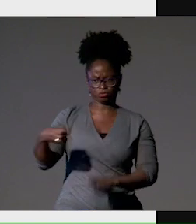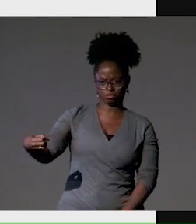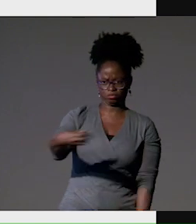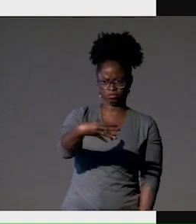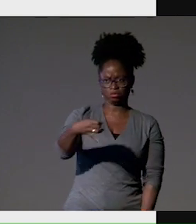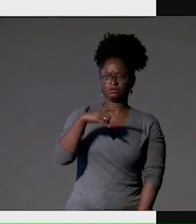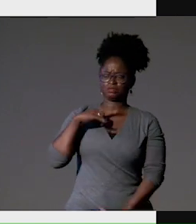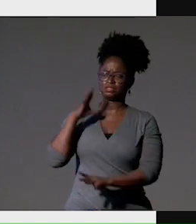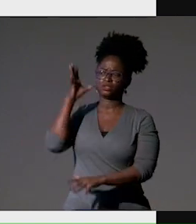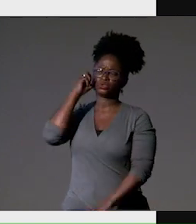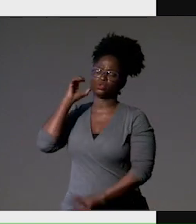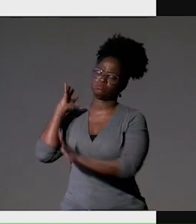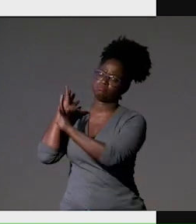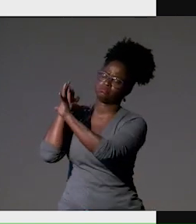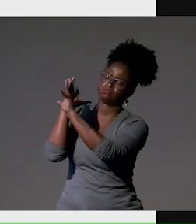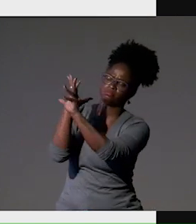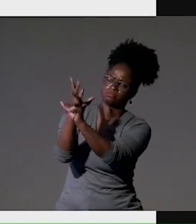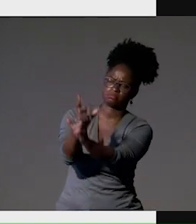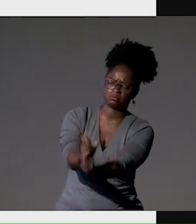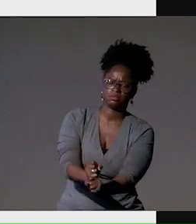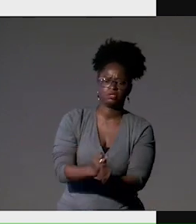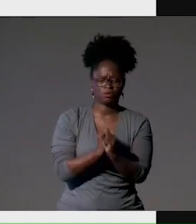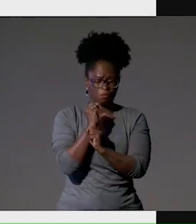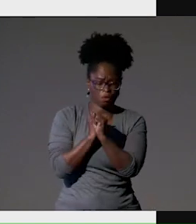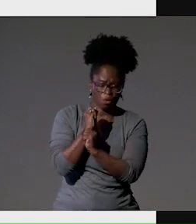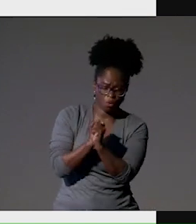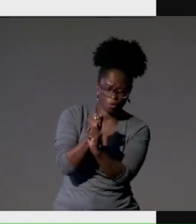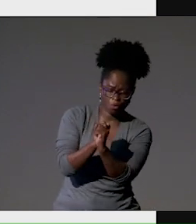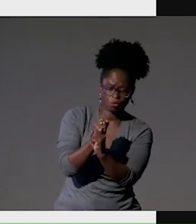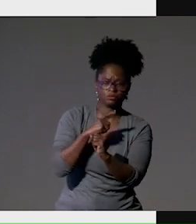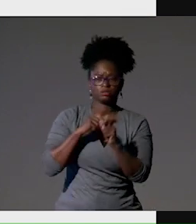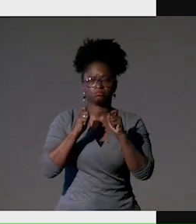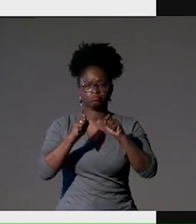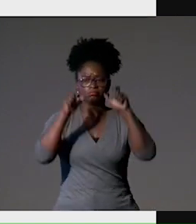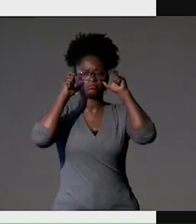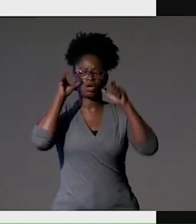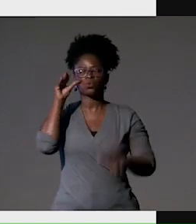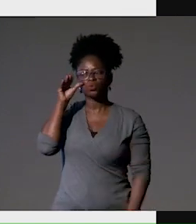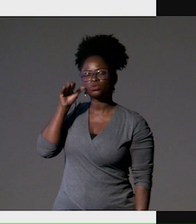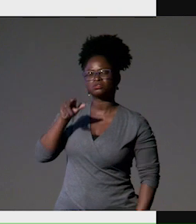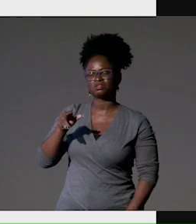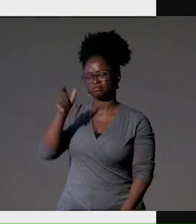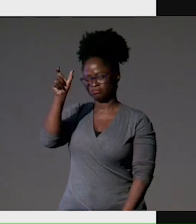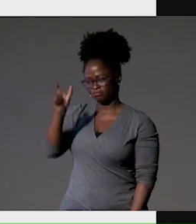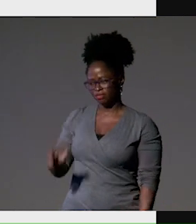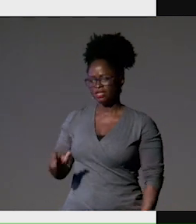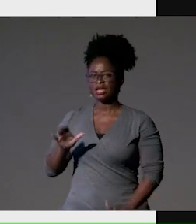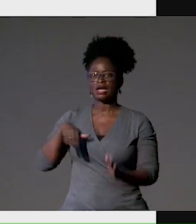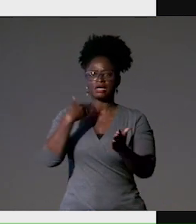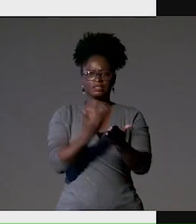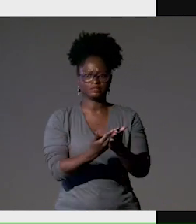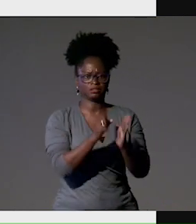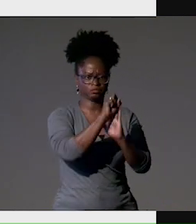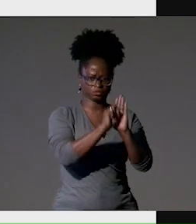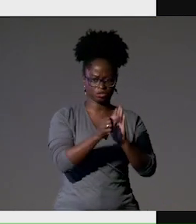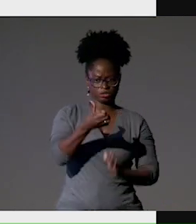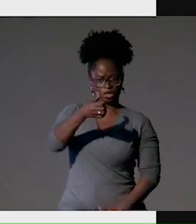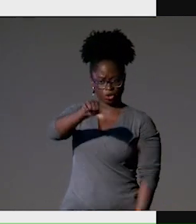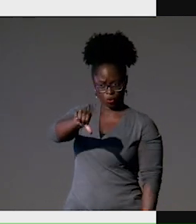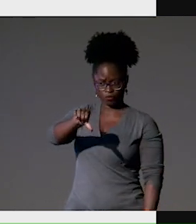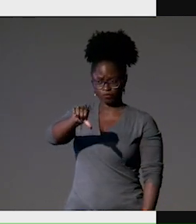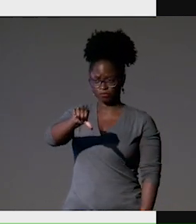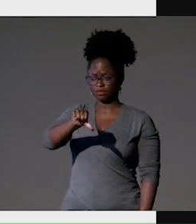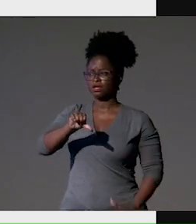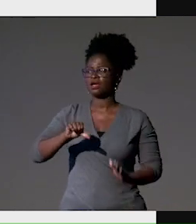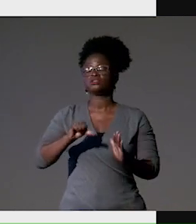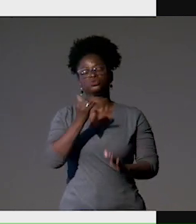há milênios desperte a atenção e a curiosidade do homem, até o século XIX ele era muito tratado como, ou até